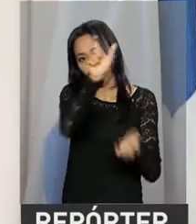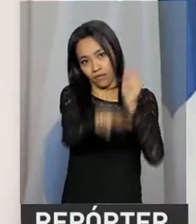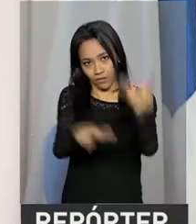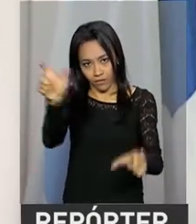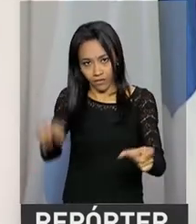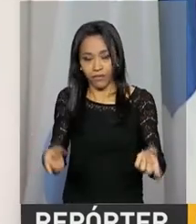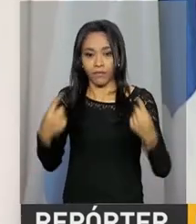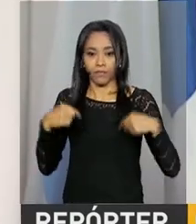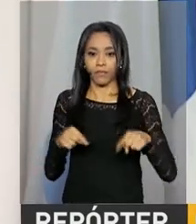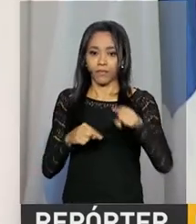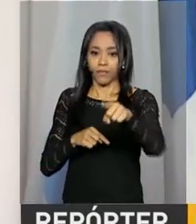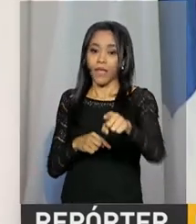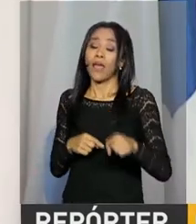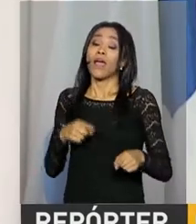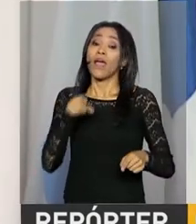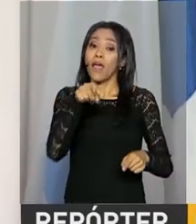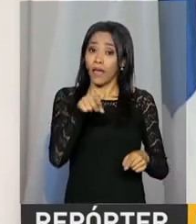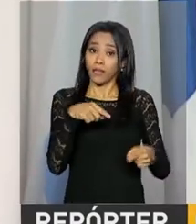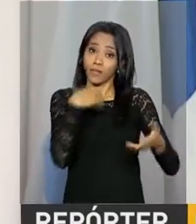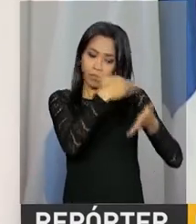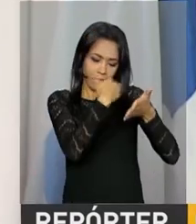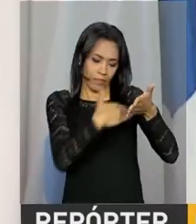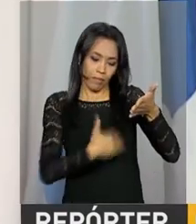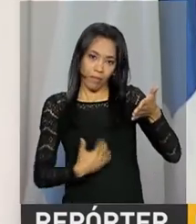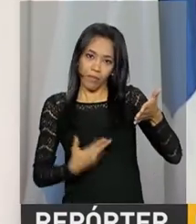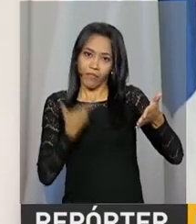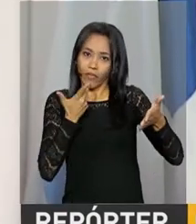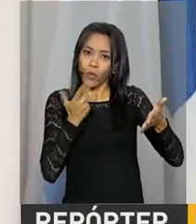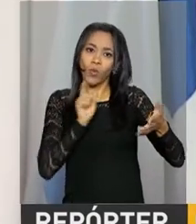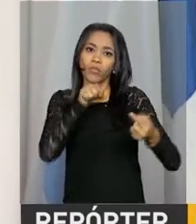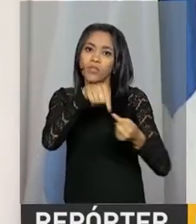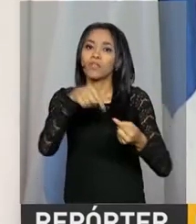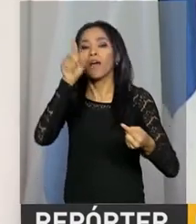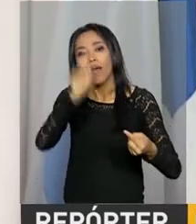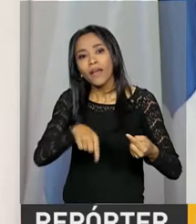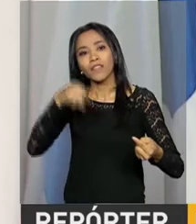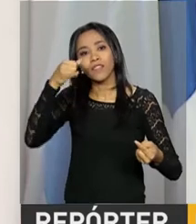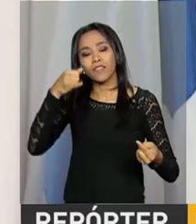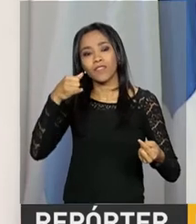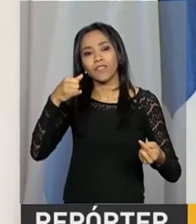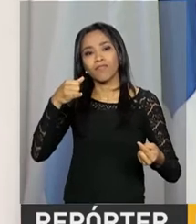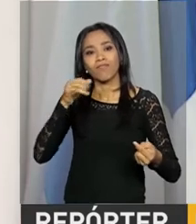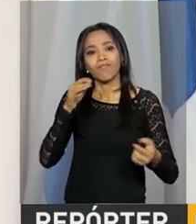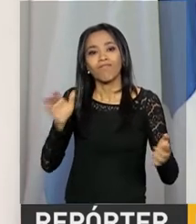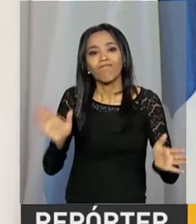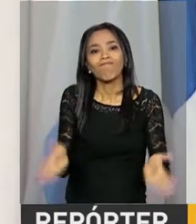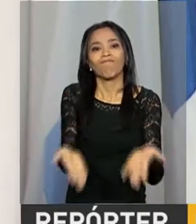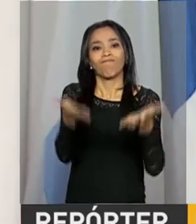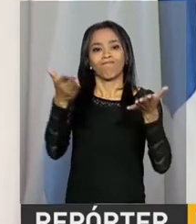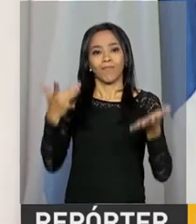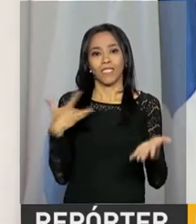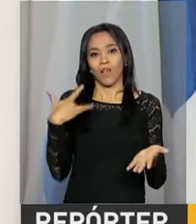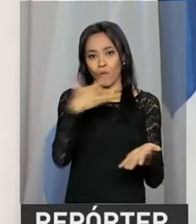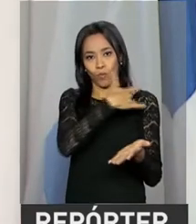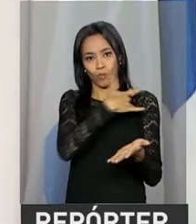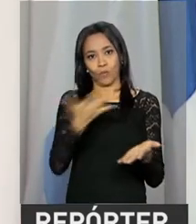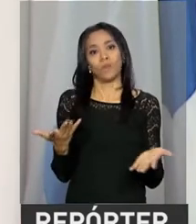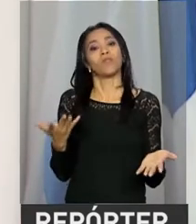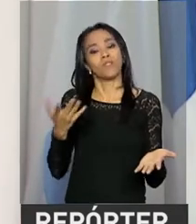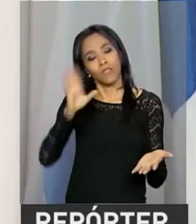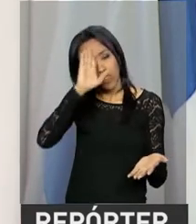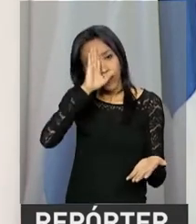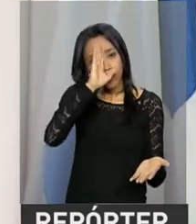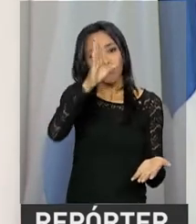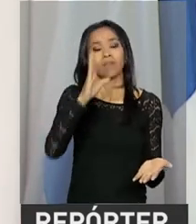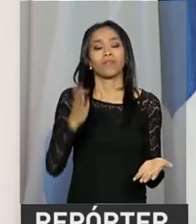integrativas tem como finalidade muito prevenção promoção e prevenção de saúde o que é fundamental